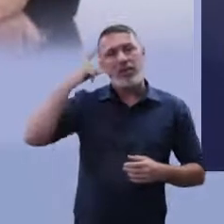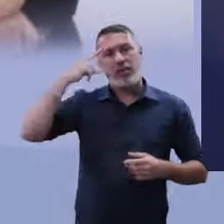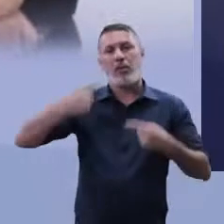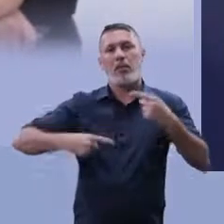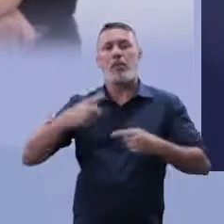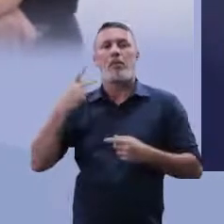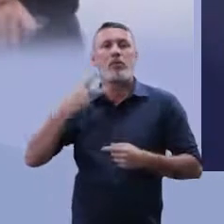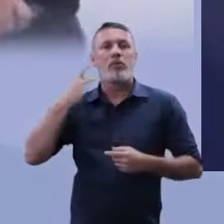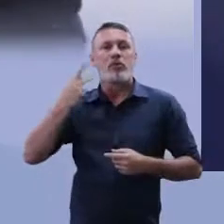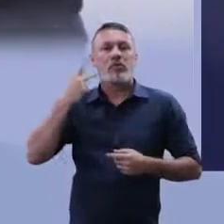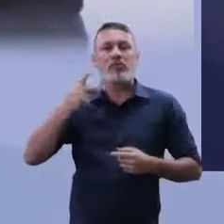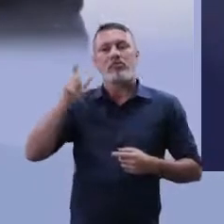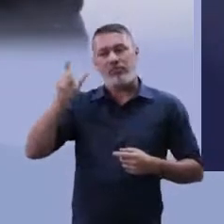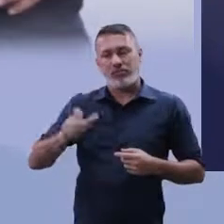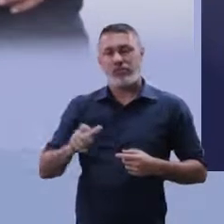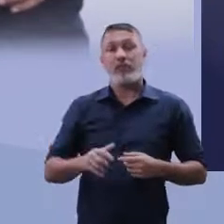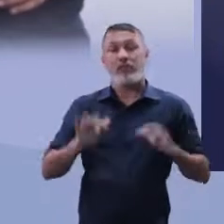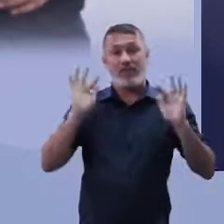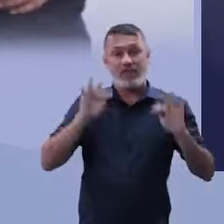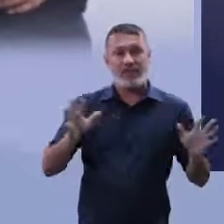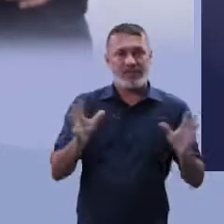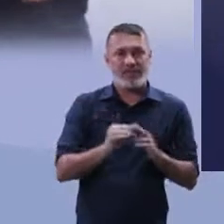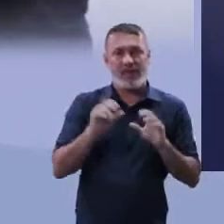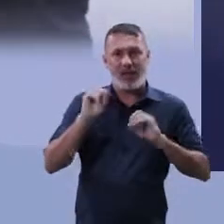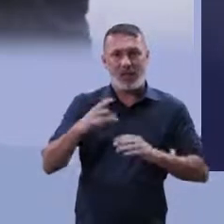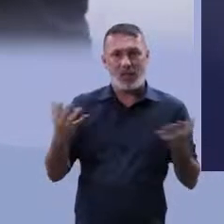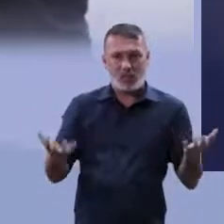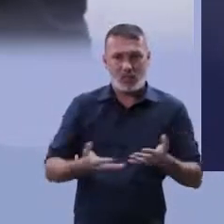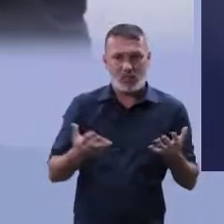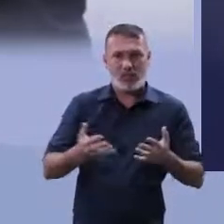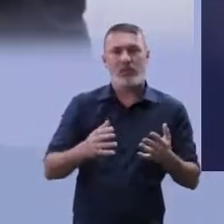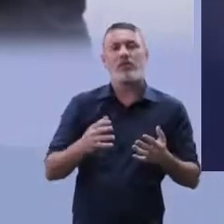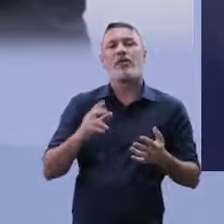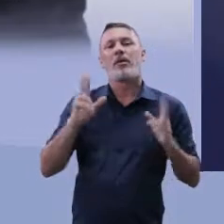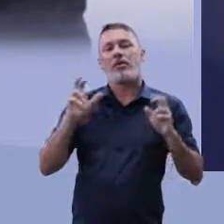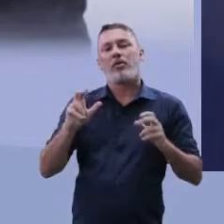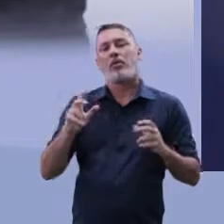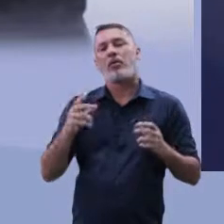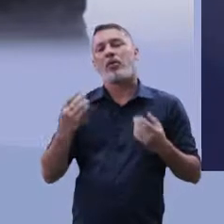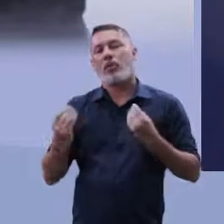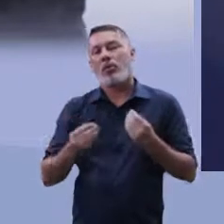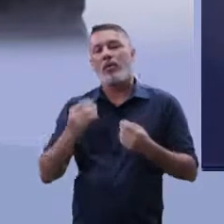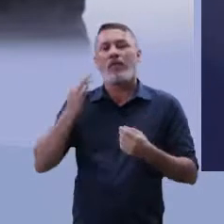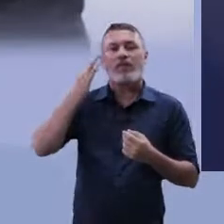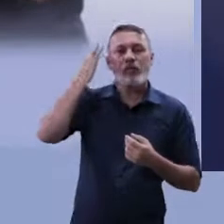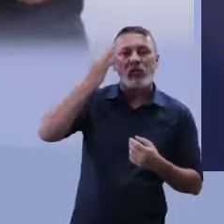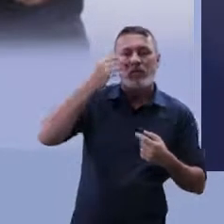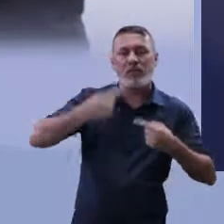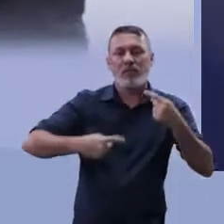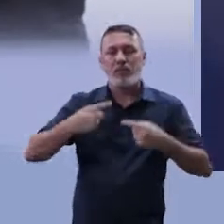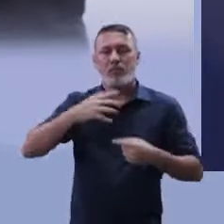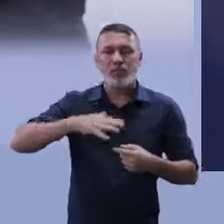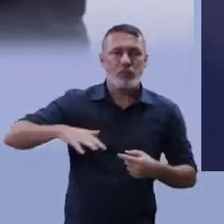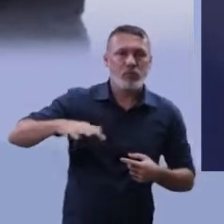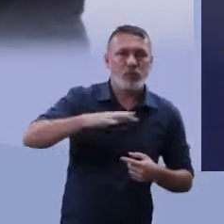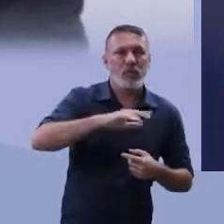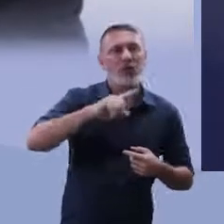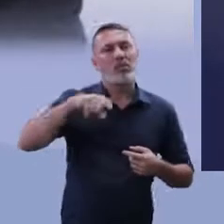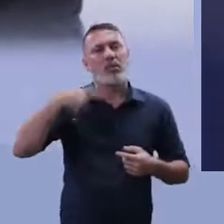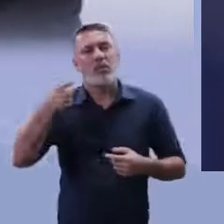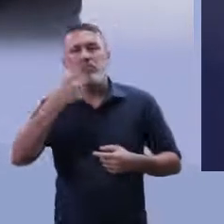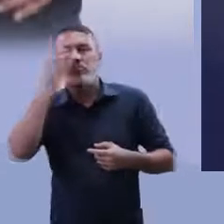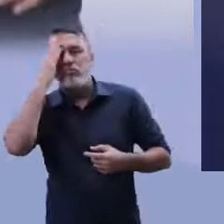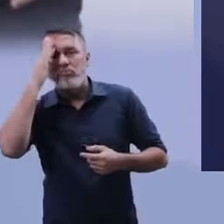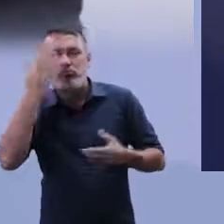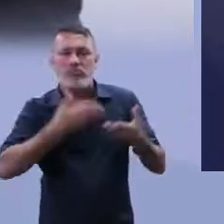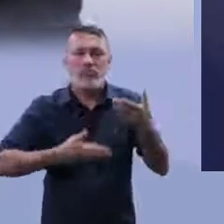essa era a ideia política de Maquiavel. Nós ficamos por aqui, a nossa aula de hoje, falando aí sobre filosofia